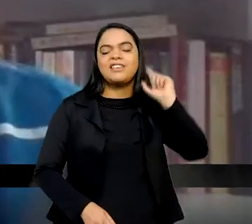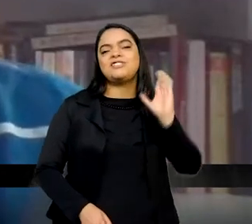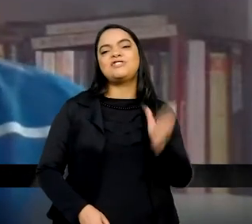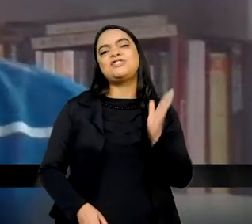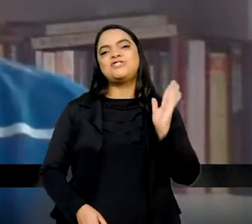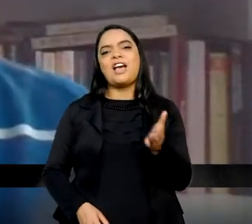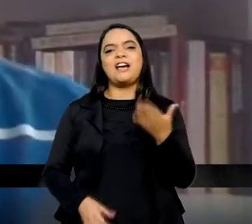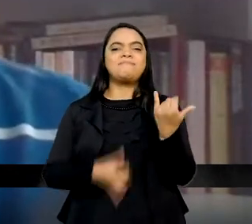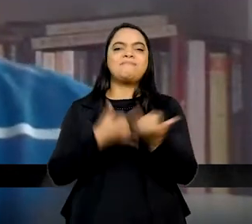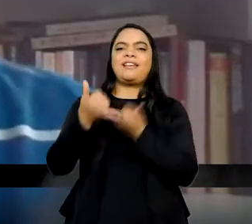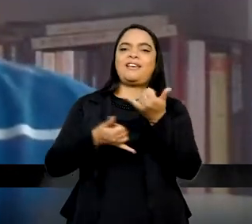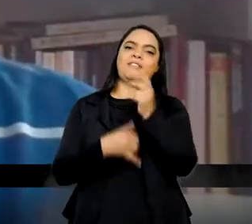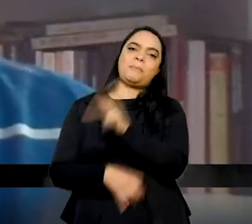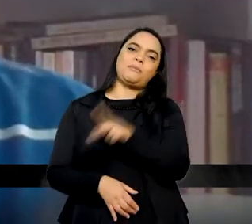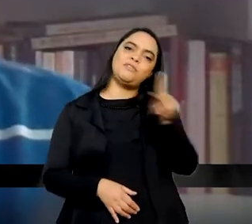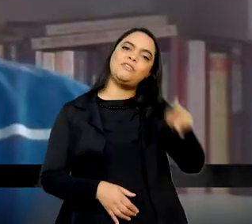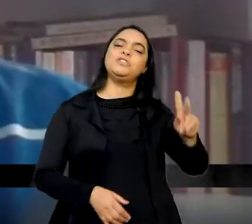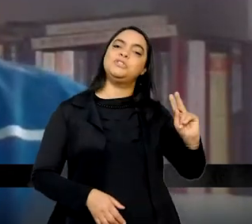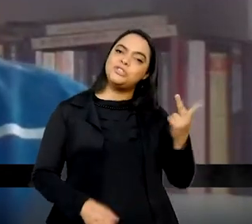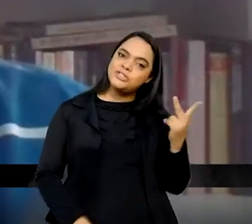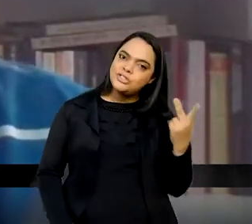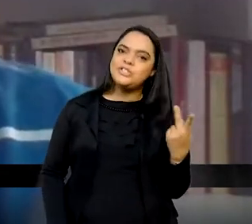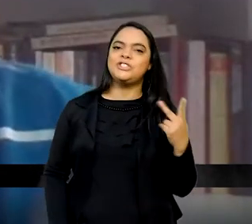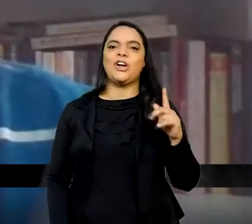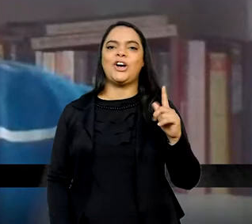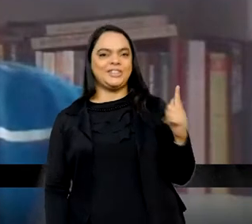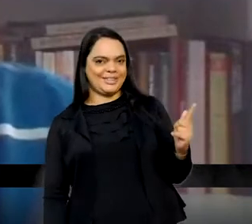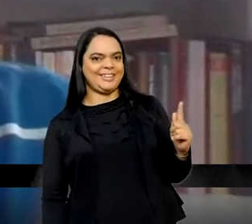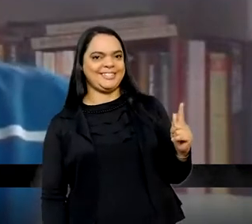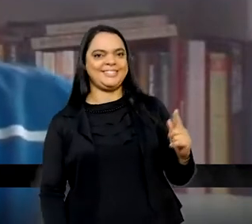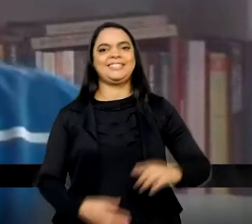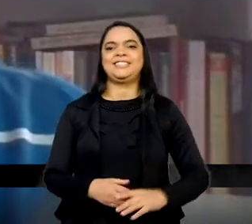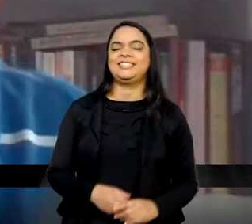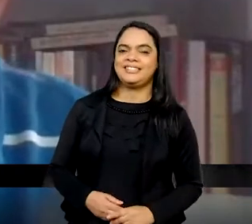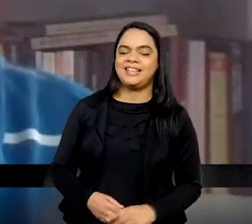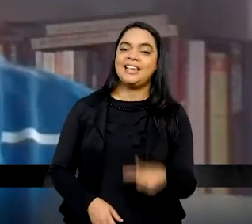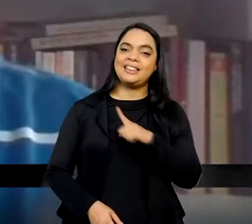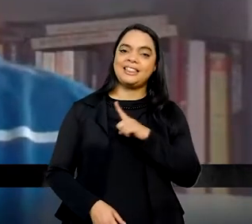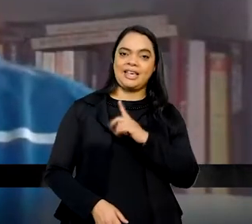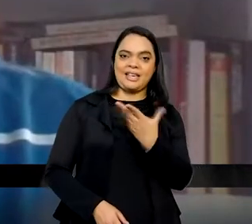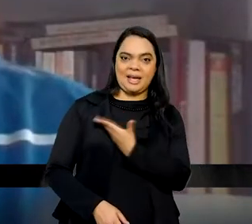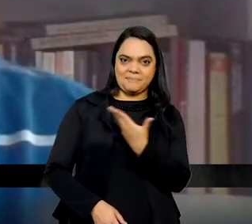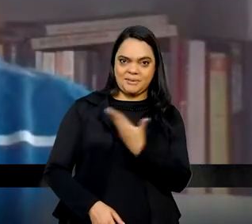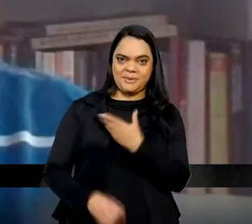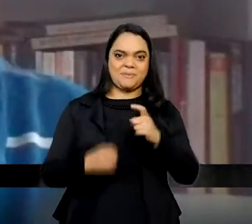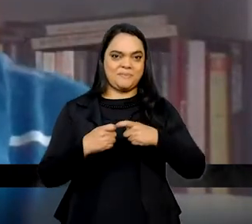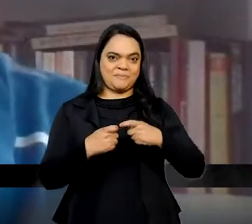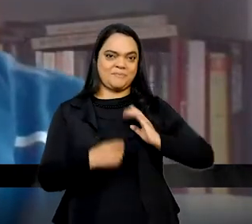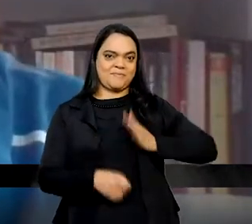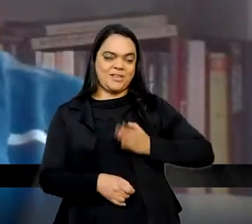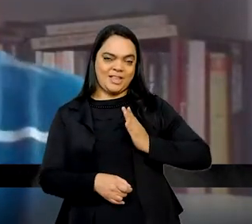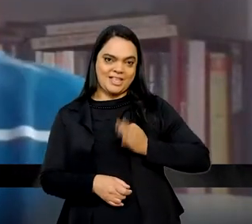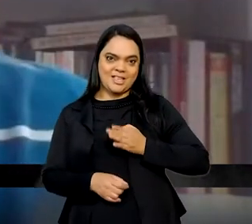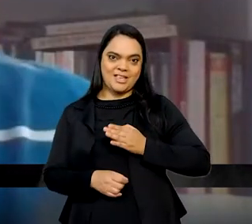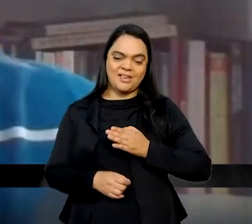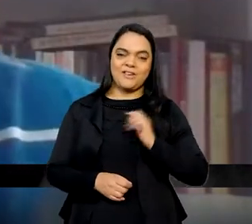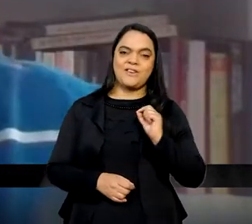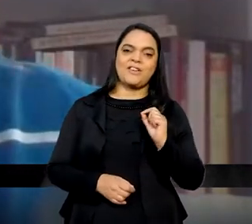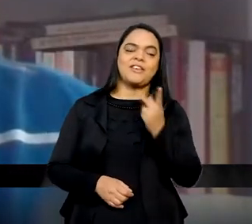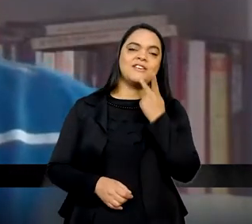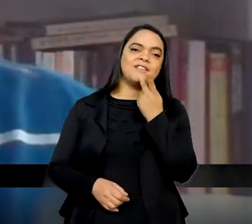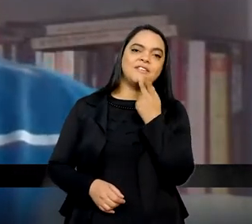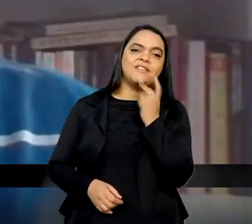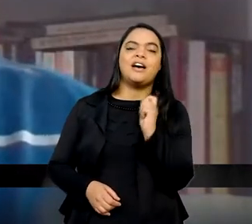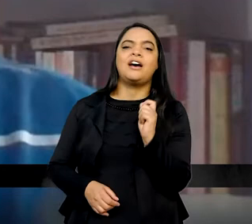já brincava como professor de história e geografia. E eu tenho um colega que é cardiologista, que ele ensinava para a criançada